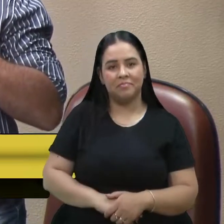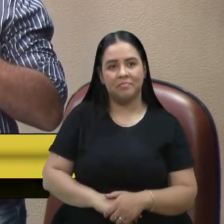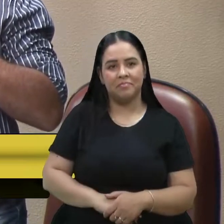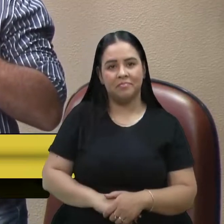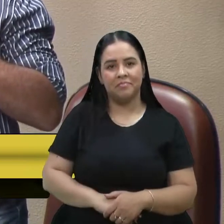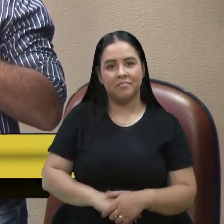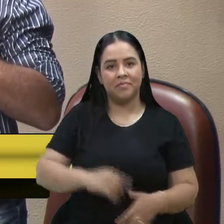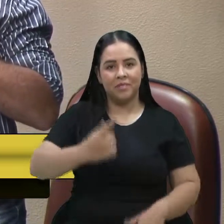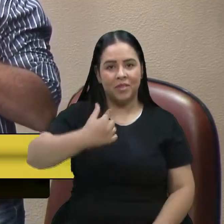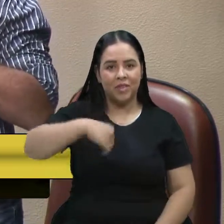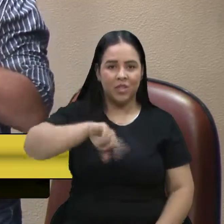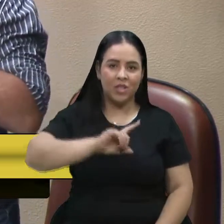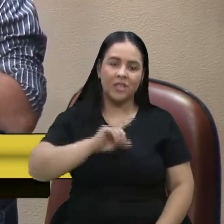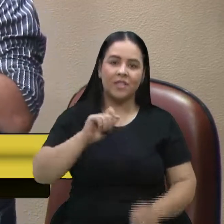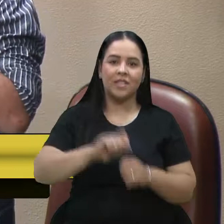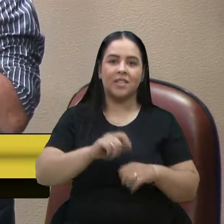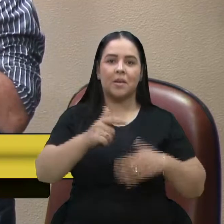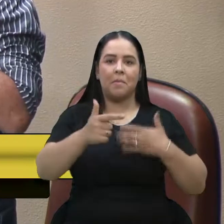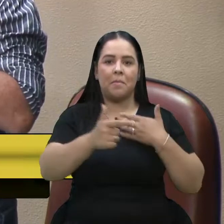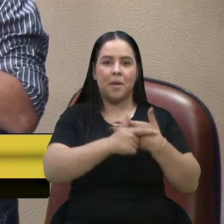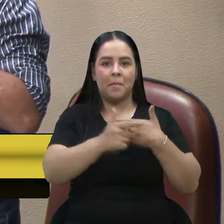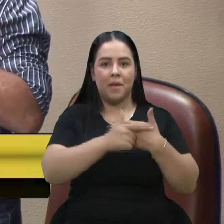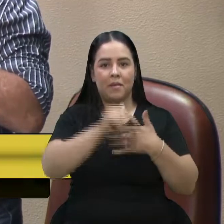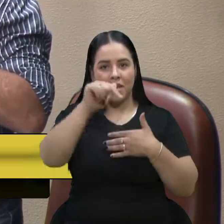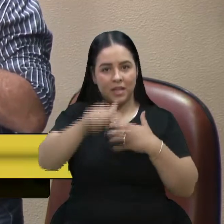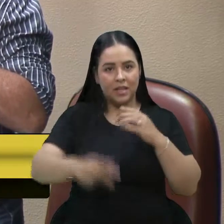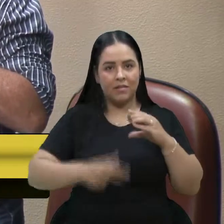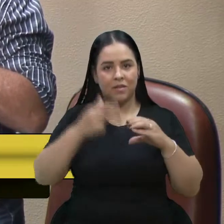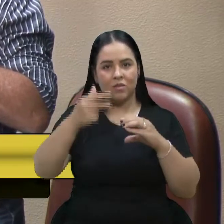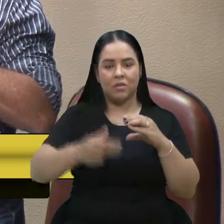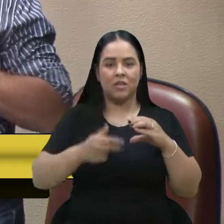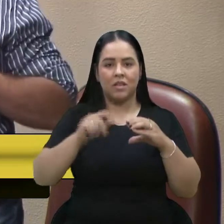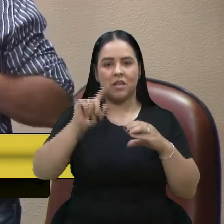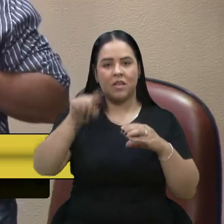Nós vamos cumprir o papel dessa casa que tem que ser cumprido.